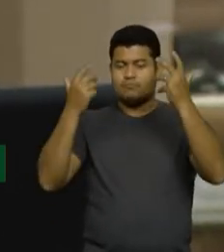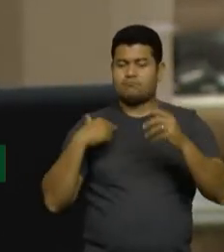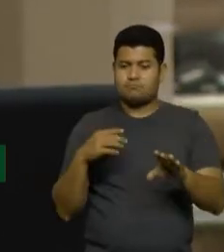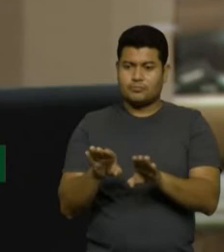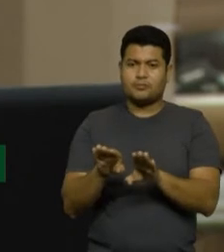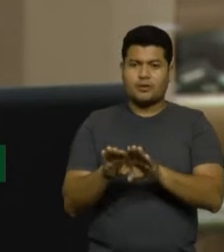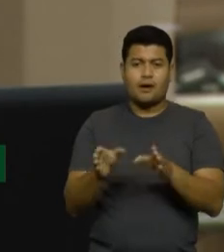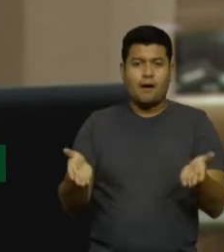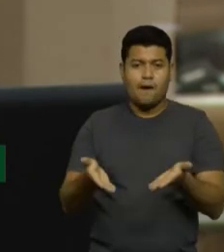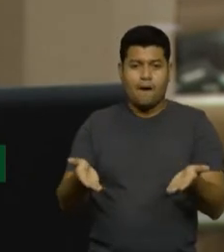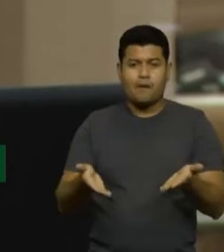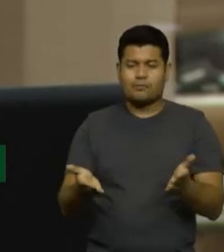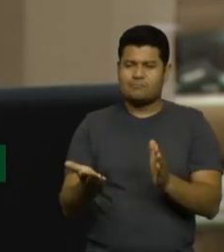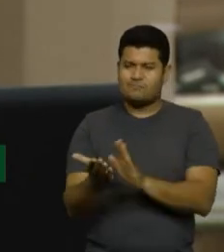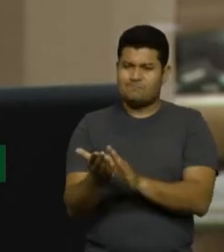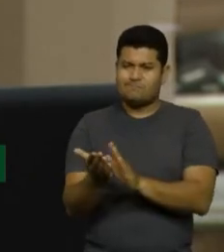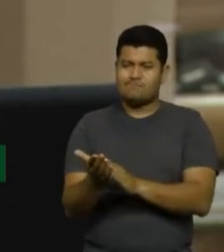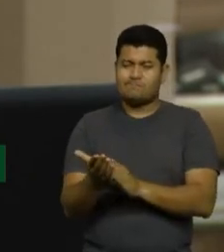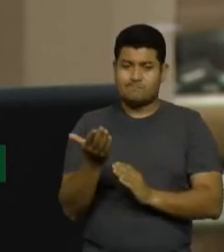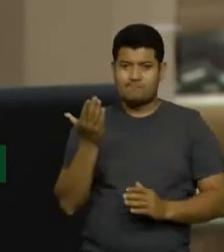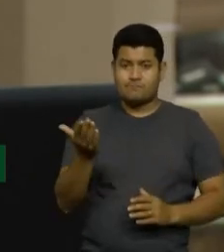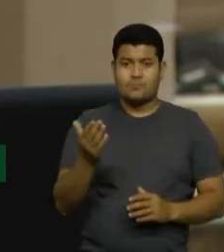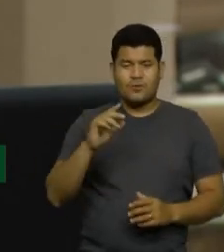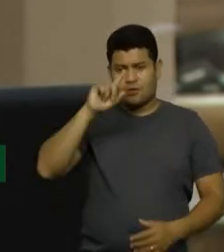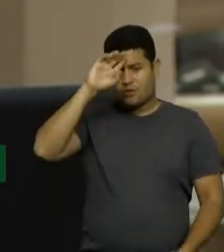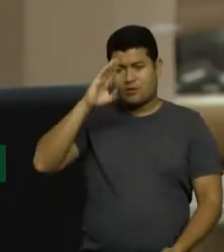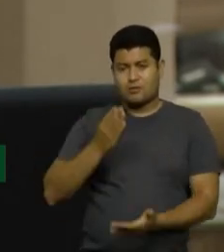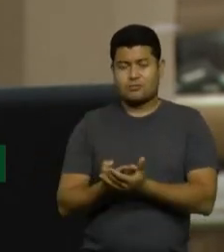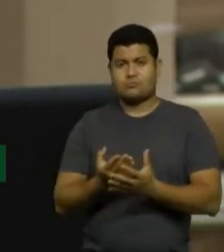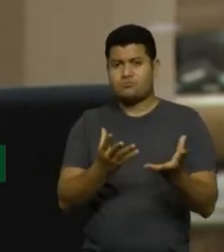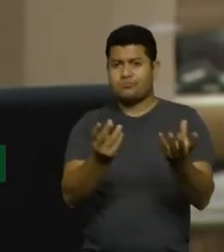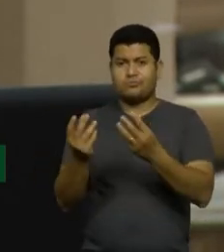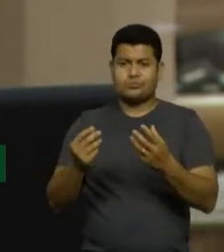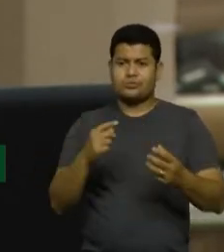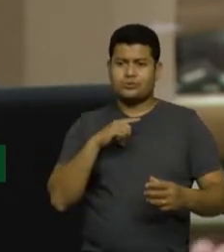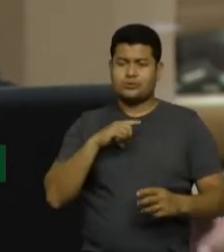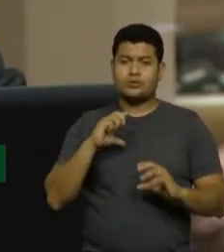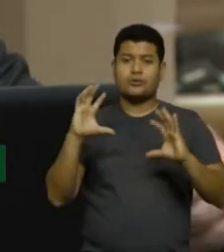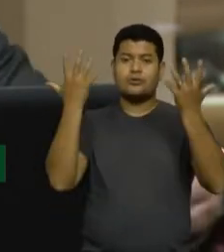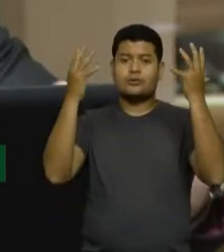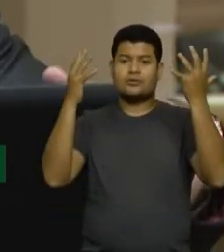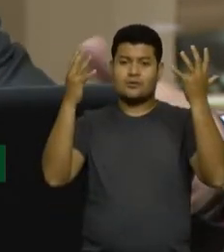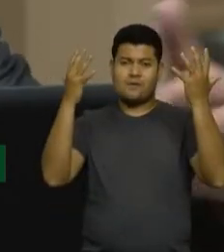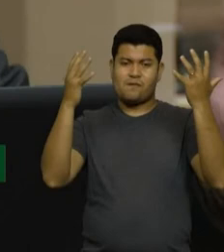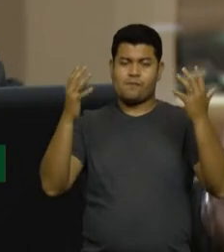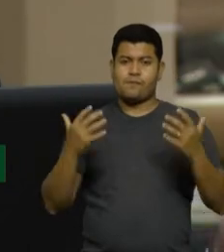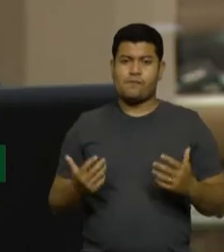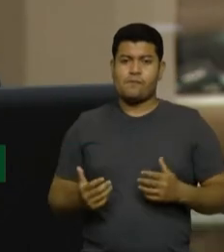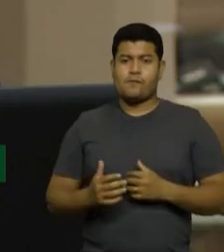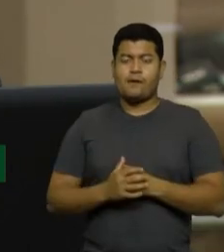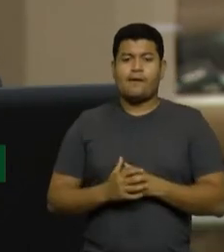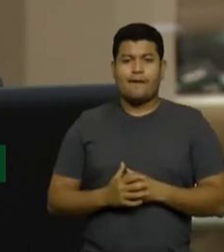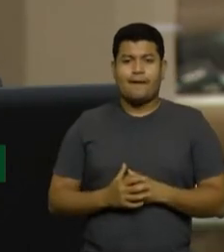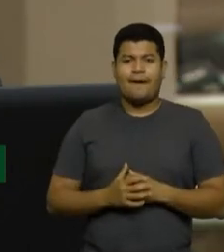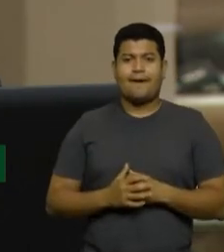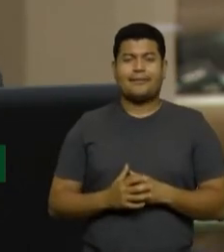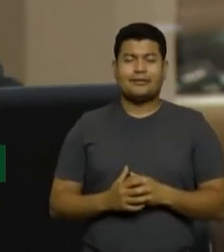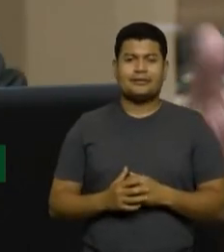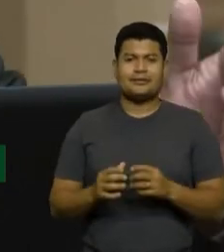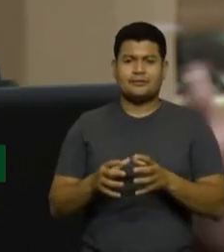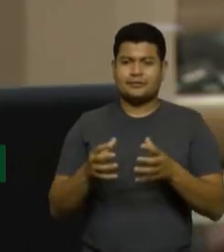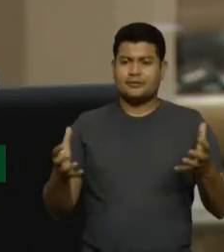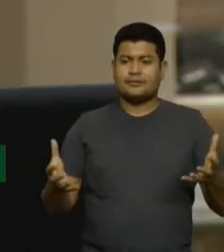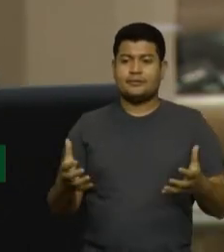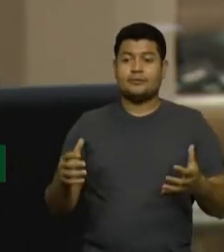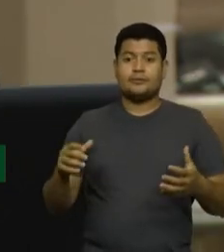tenho absoluta certeza que todos ali têm muitos motivos para comemorar, né, enormes oportunidades estão agora à